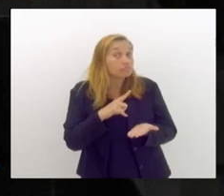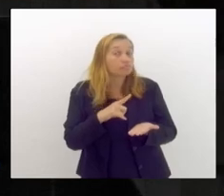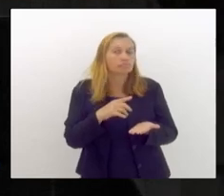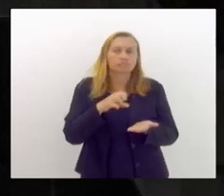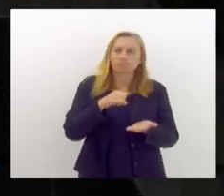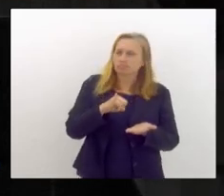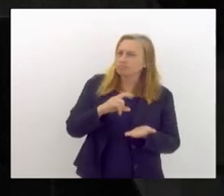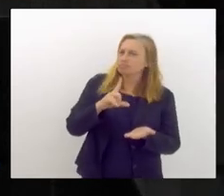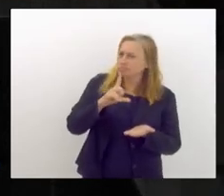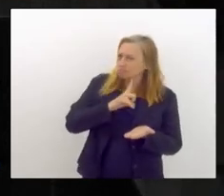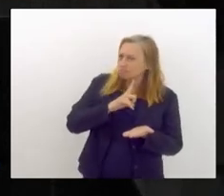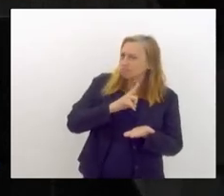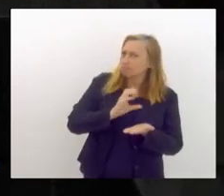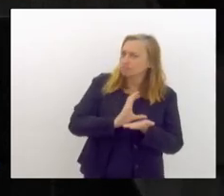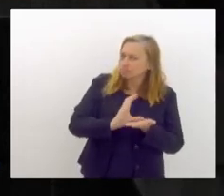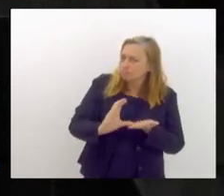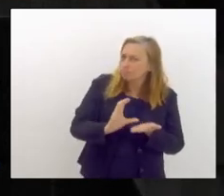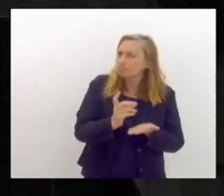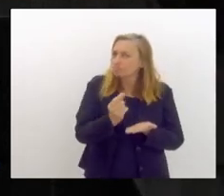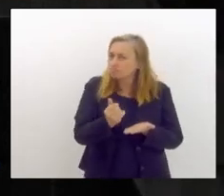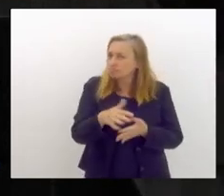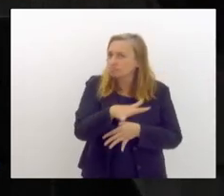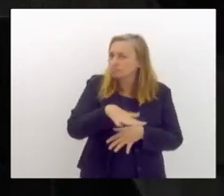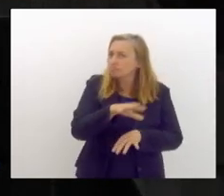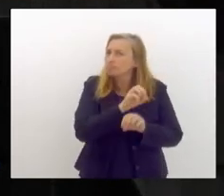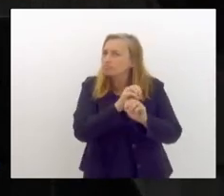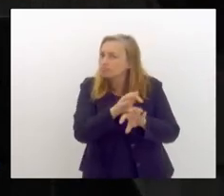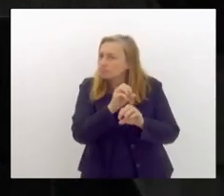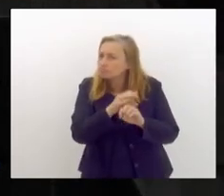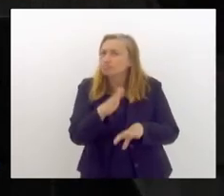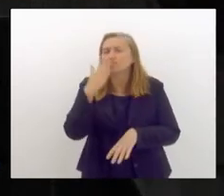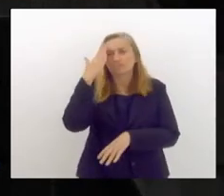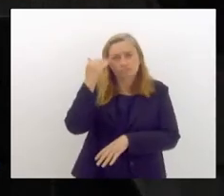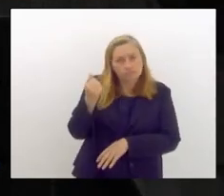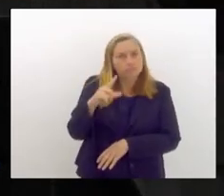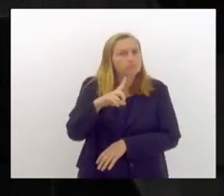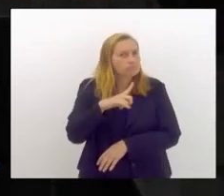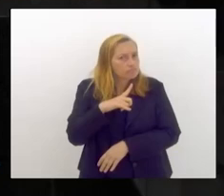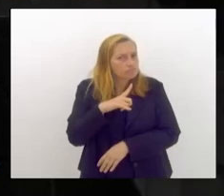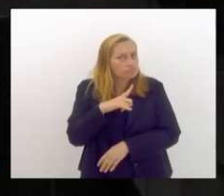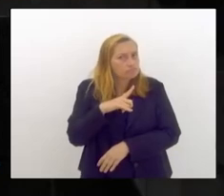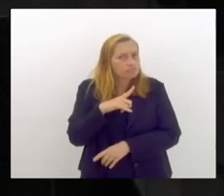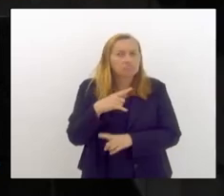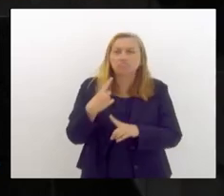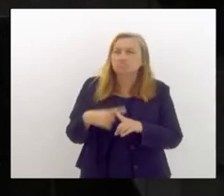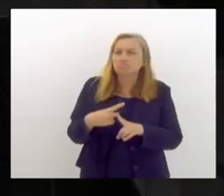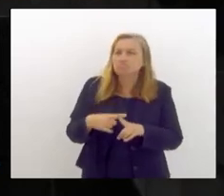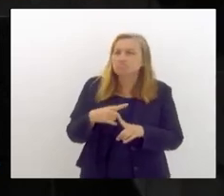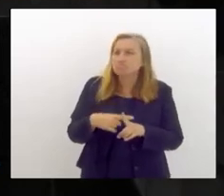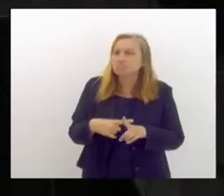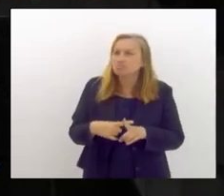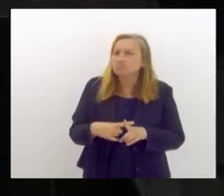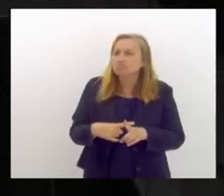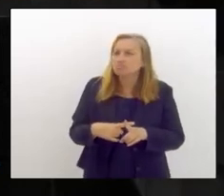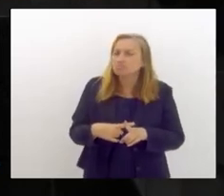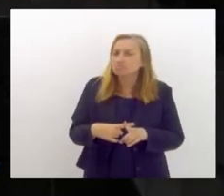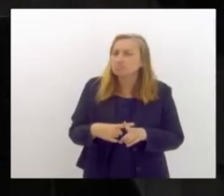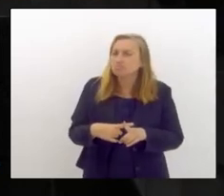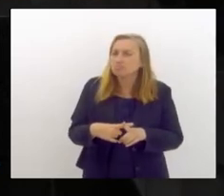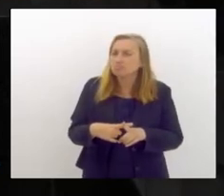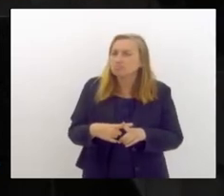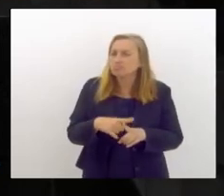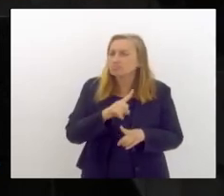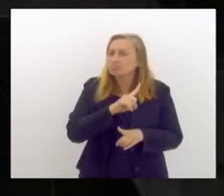há recurso na educação, nós sabemos que esse recurso existe, por que não repassá-lo no momento e no